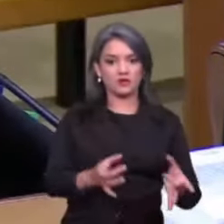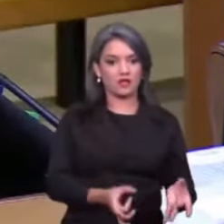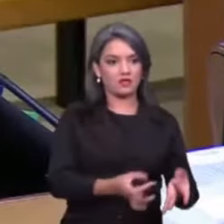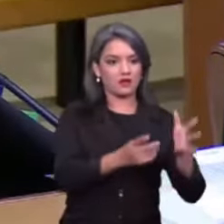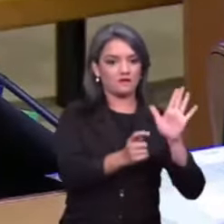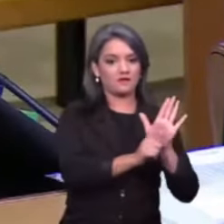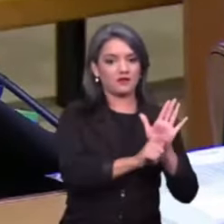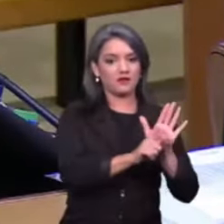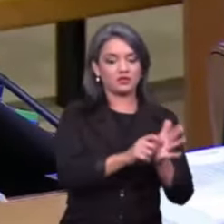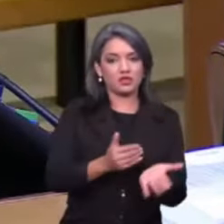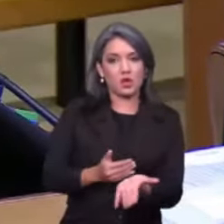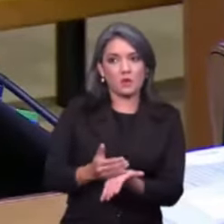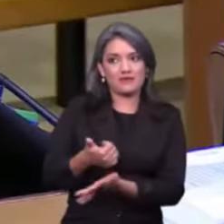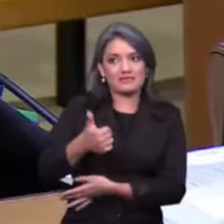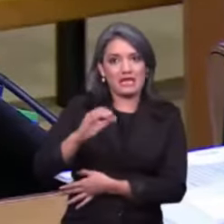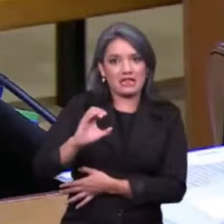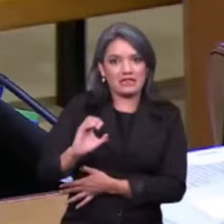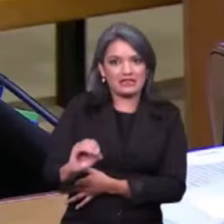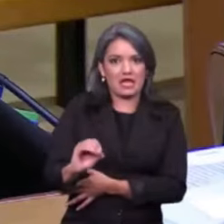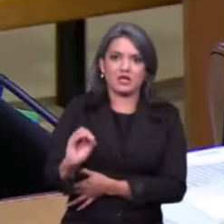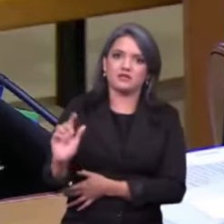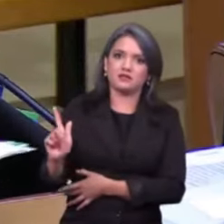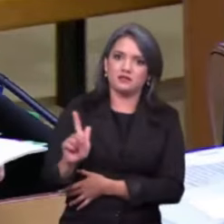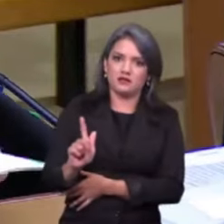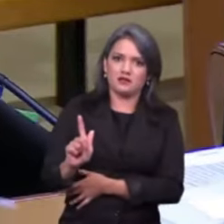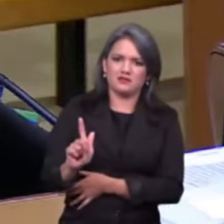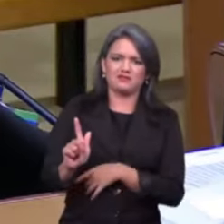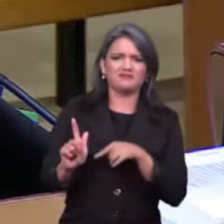10 gramas. Por que 10 gramas?